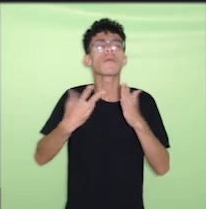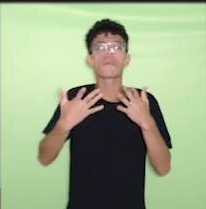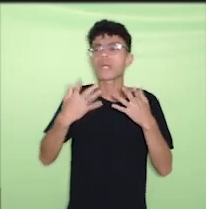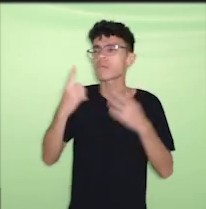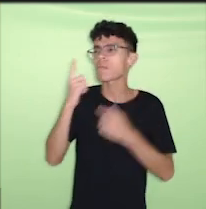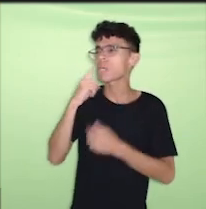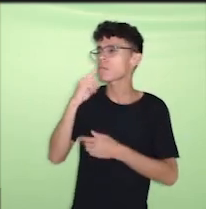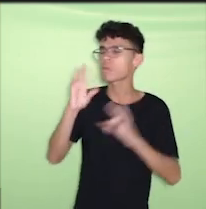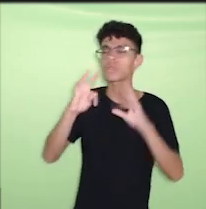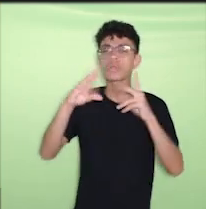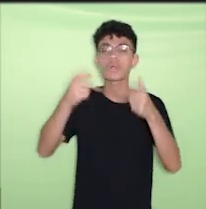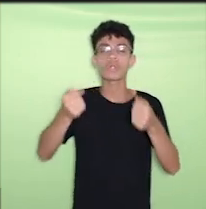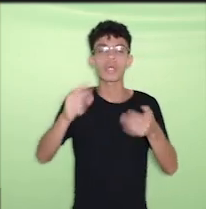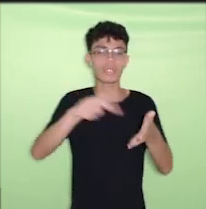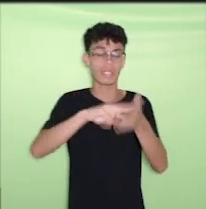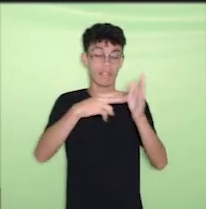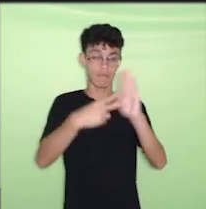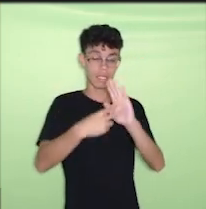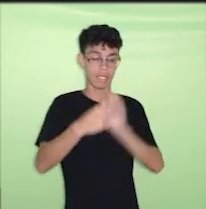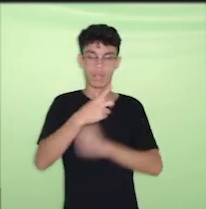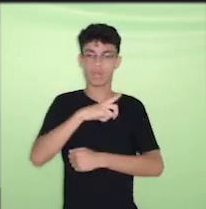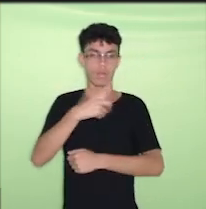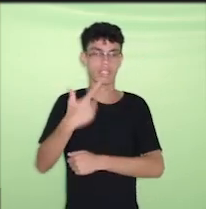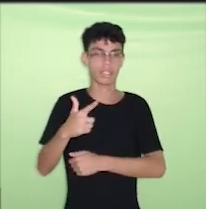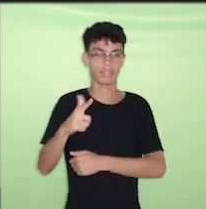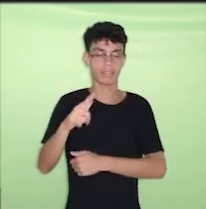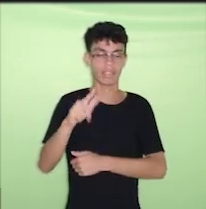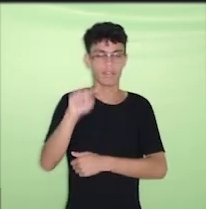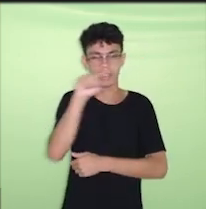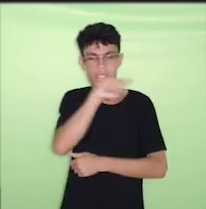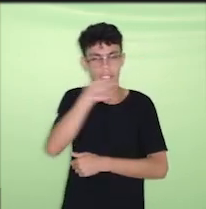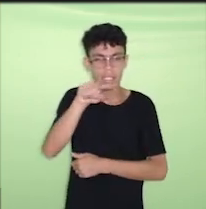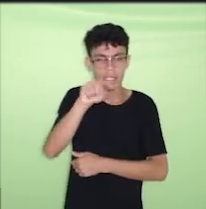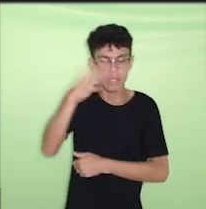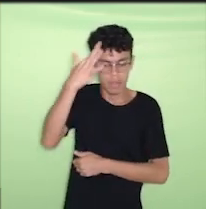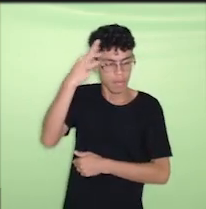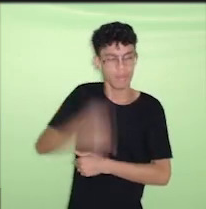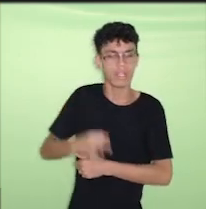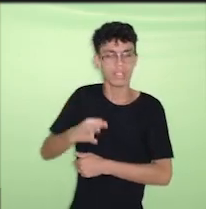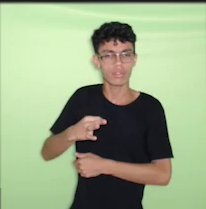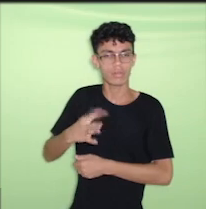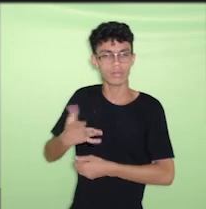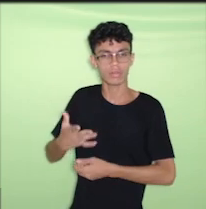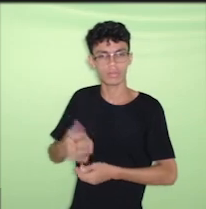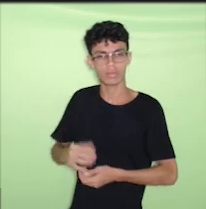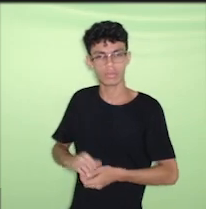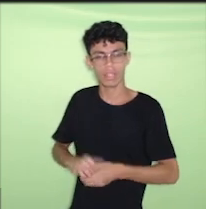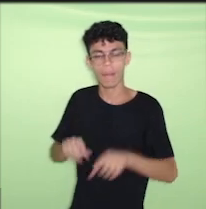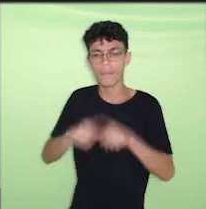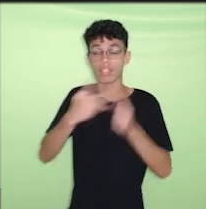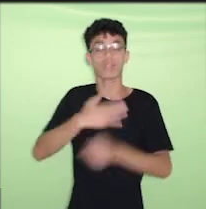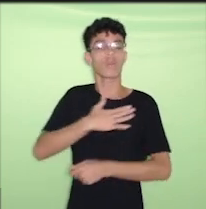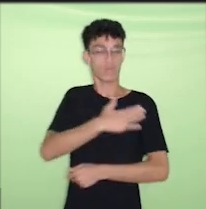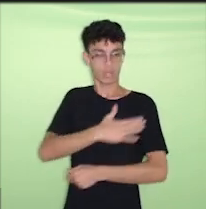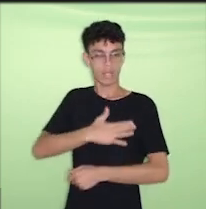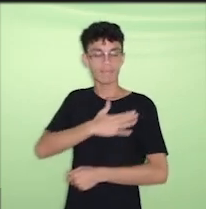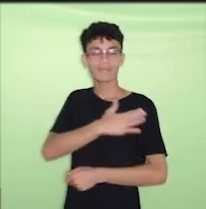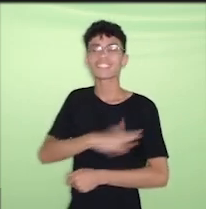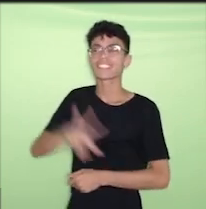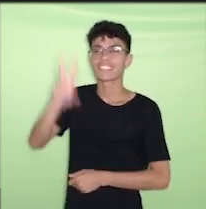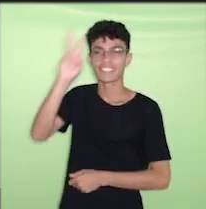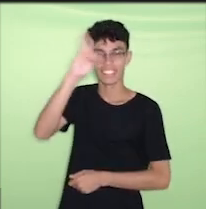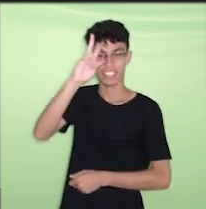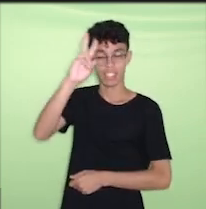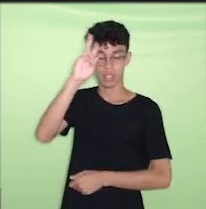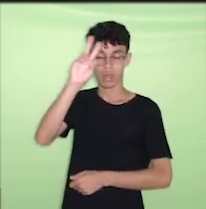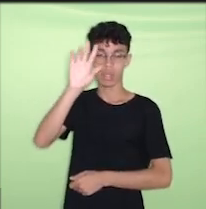tudo. Tédio é não ter. Será que você não entende? Mas eu gostei demais da história,